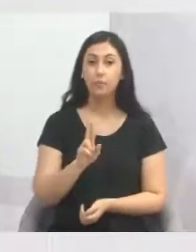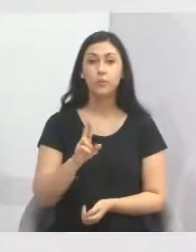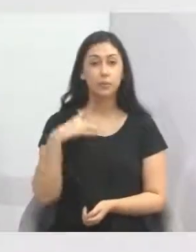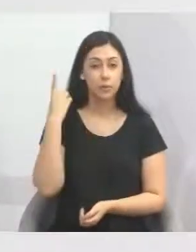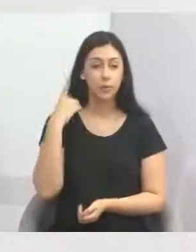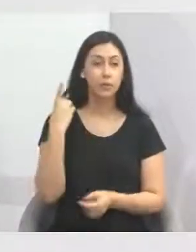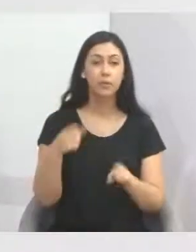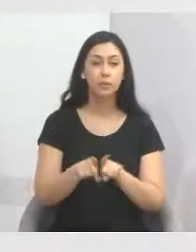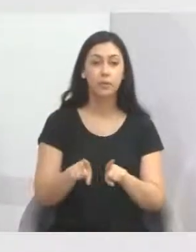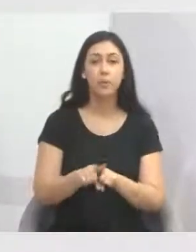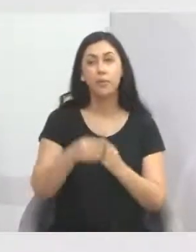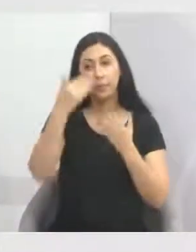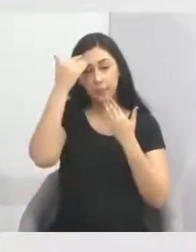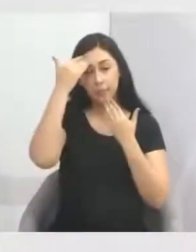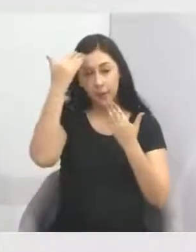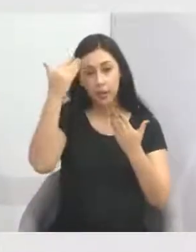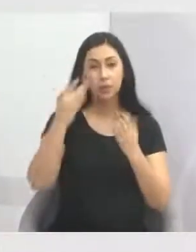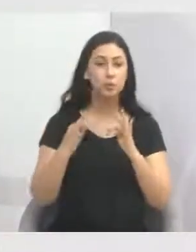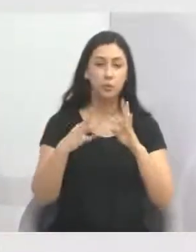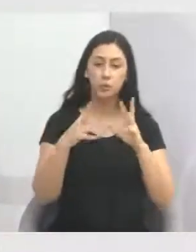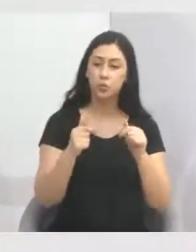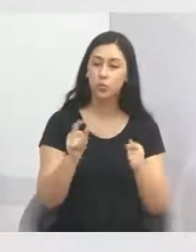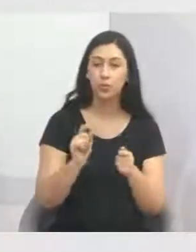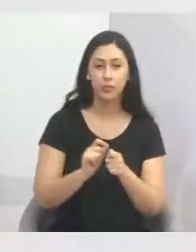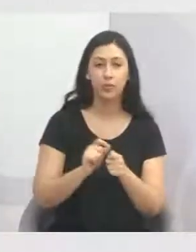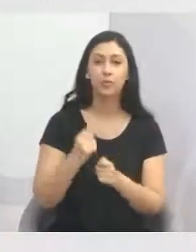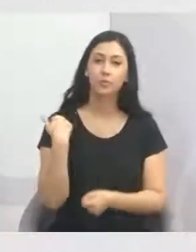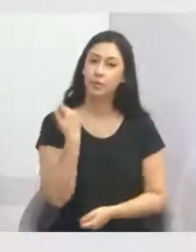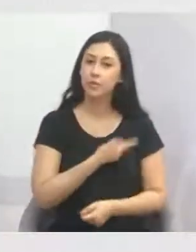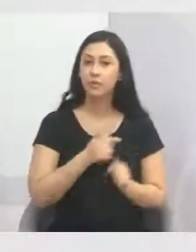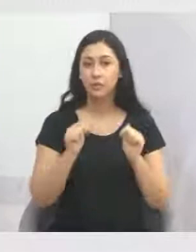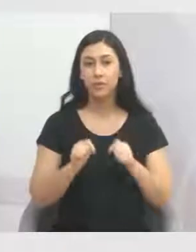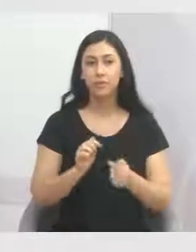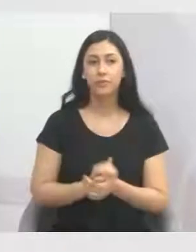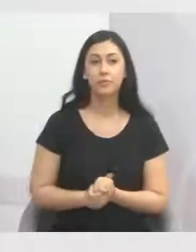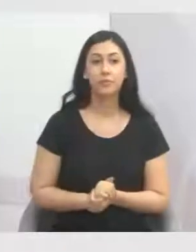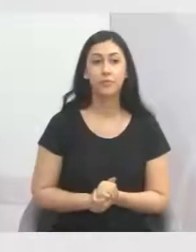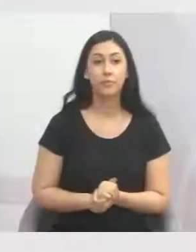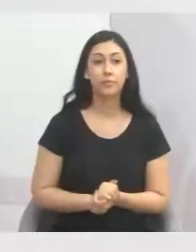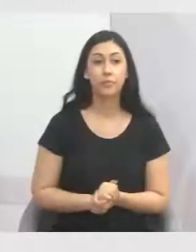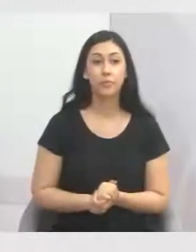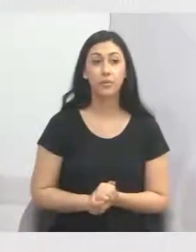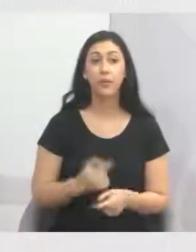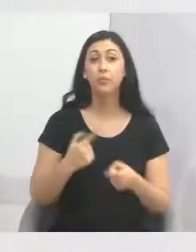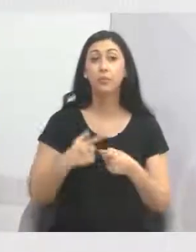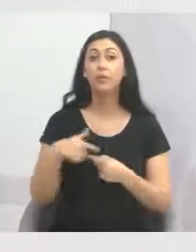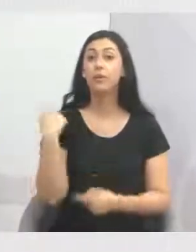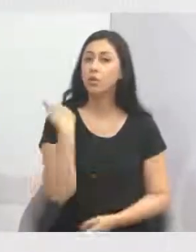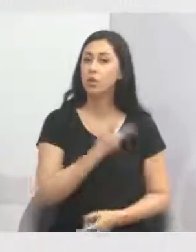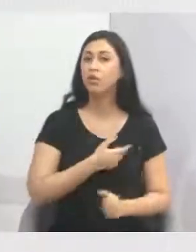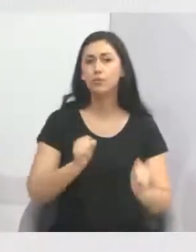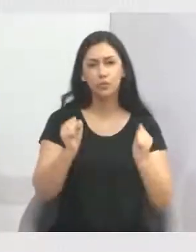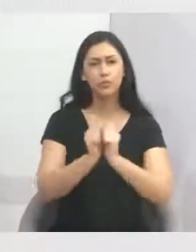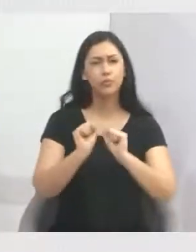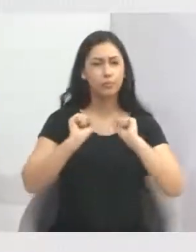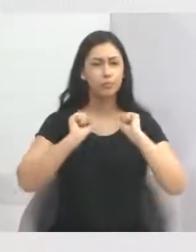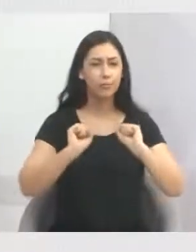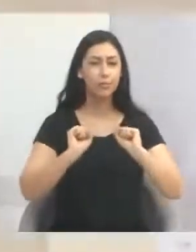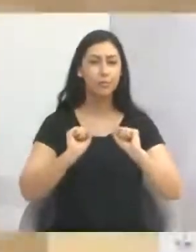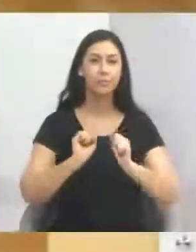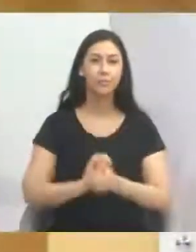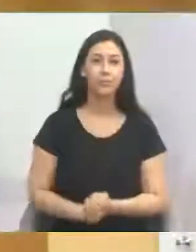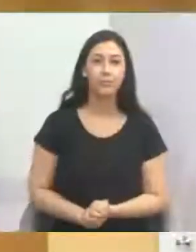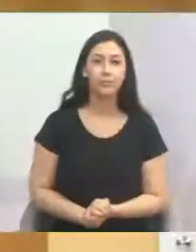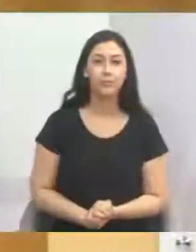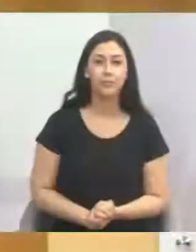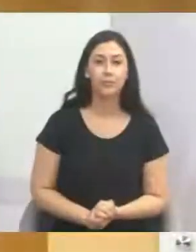nosso trabalho. Obrigado, Renato, por tudo que vem fazendo por nós aqui na região. É isso aí, vereador, porque juntos nós podemos!